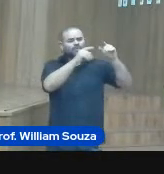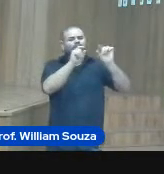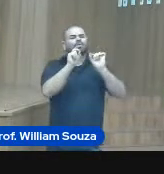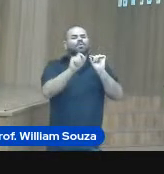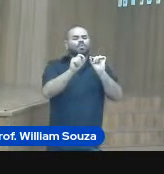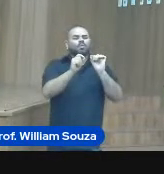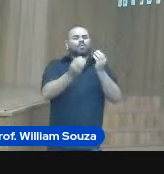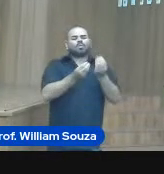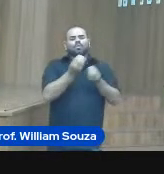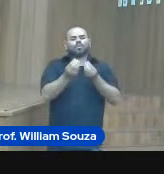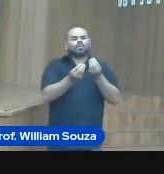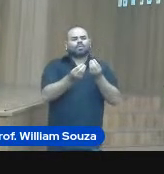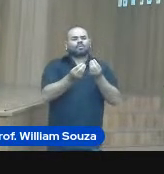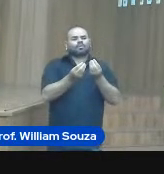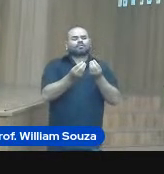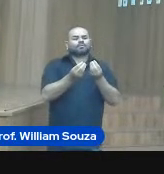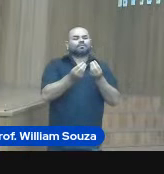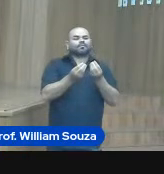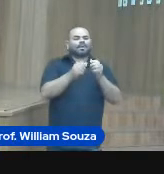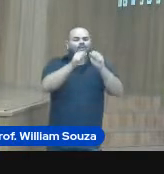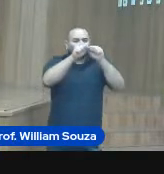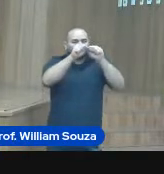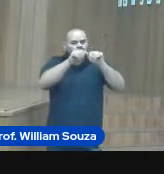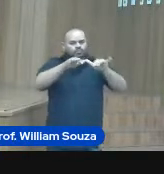perspectiva de uma expansão